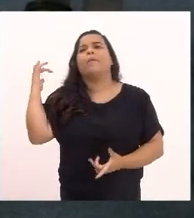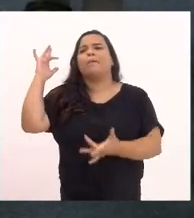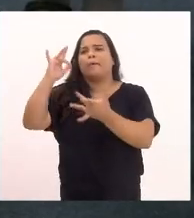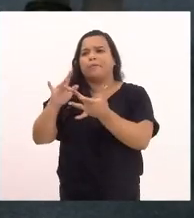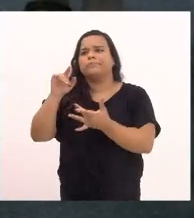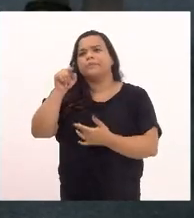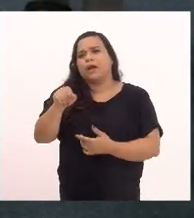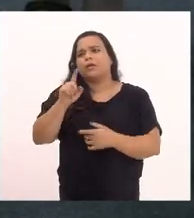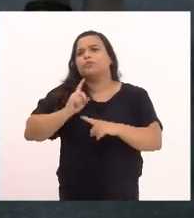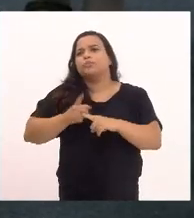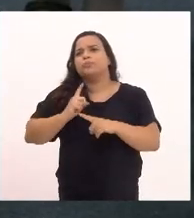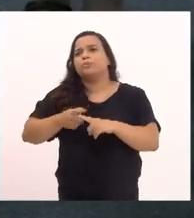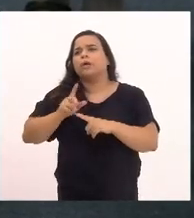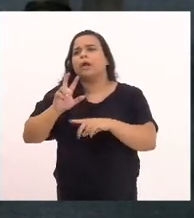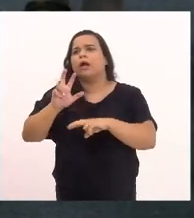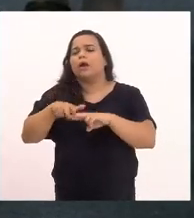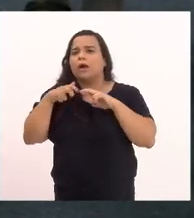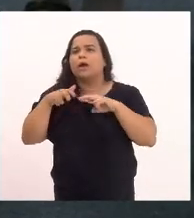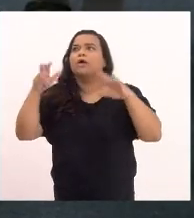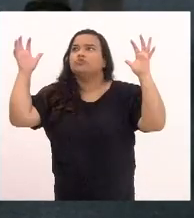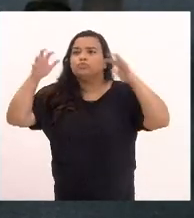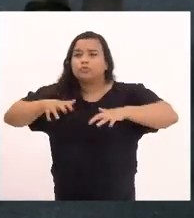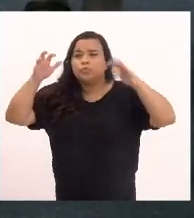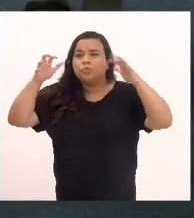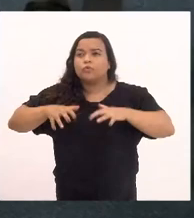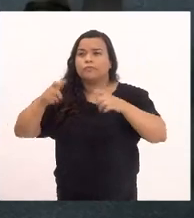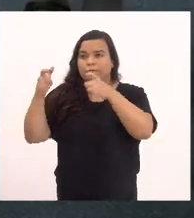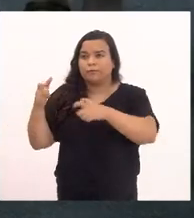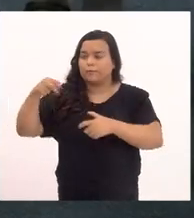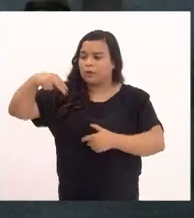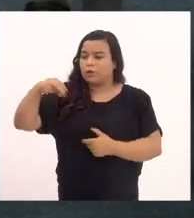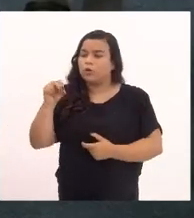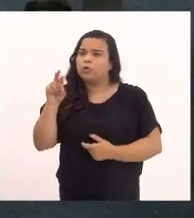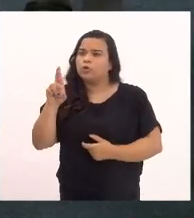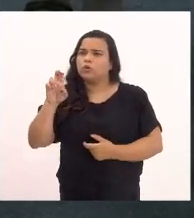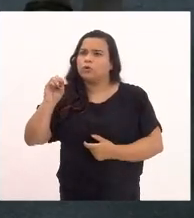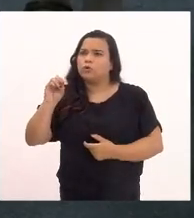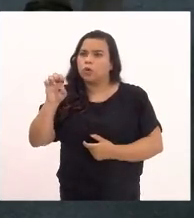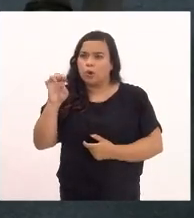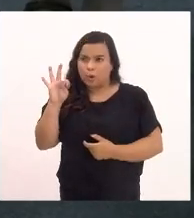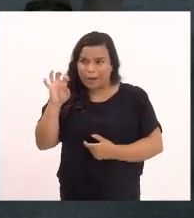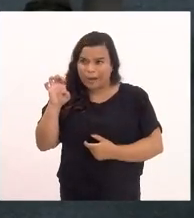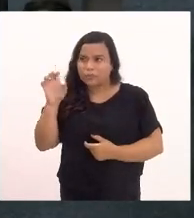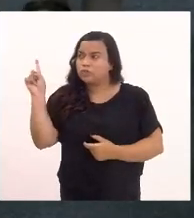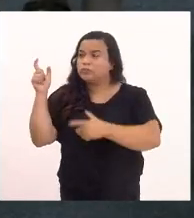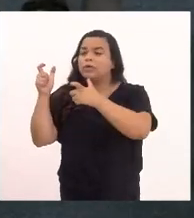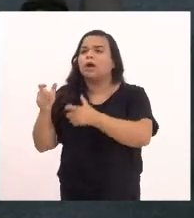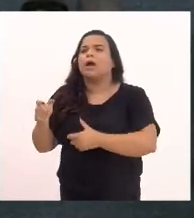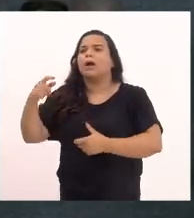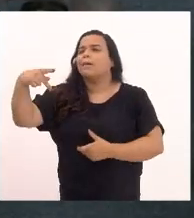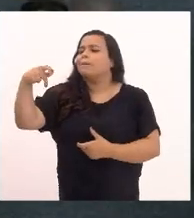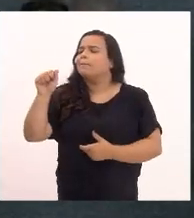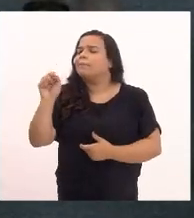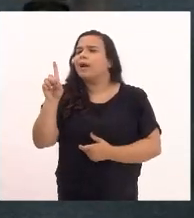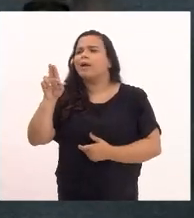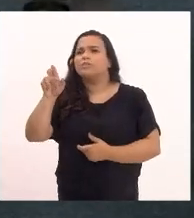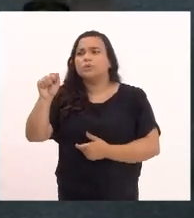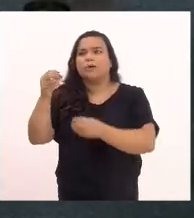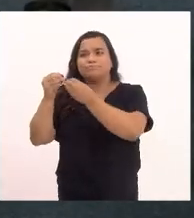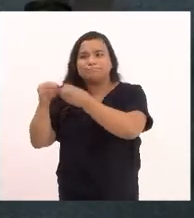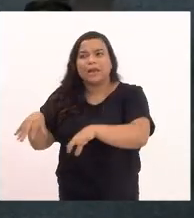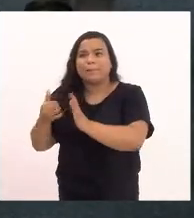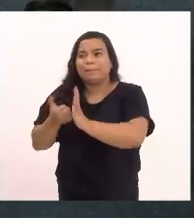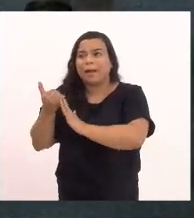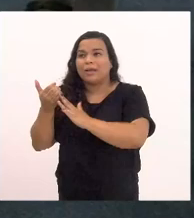Excelência por causa da situação das chuvas no Noroeste, particularmente em Pádua, que tinha sido muito atingida. Nessa leva agora, foi Miracema que foi